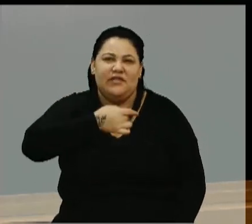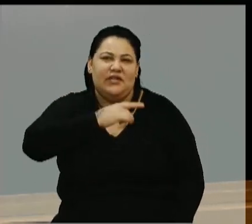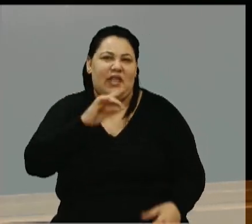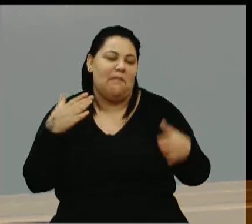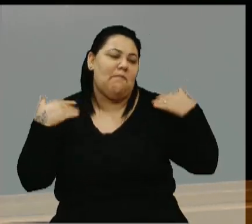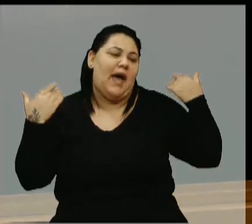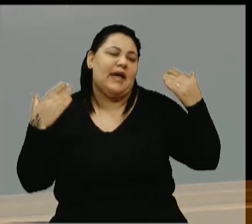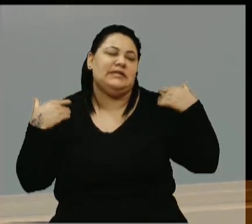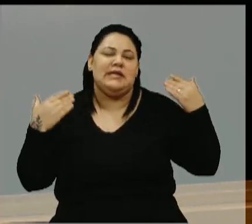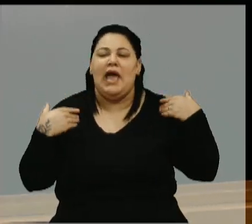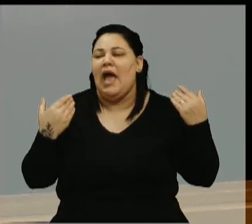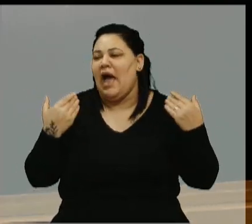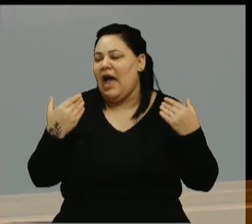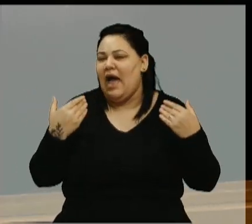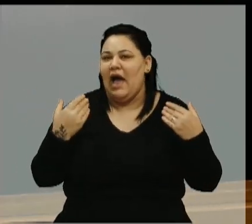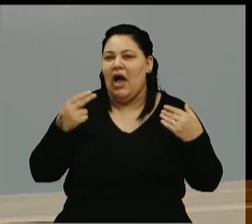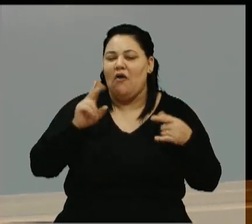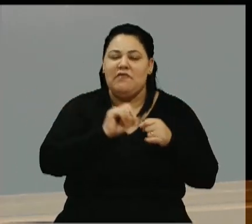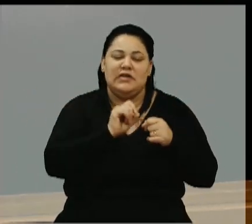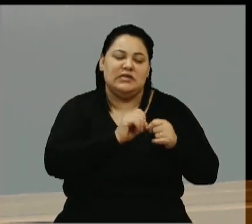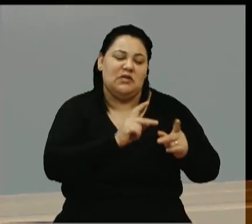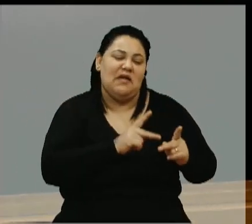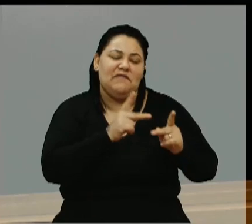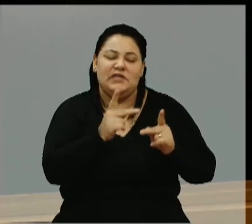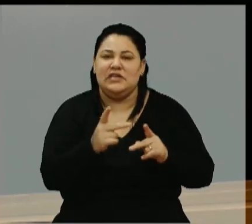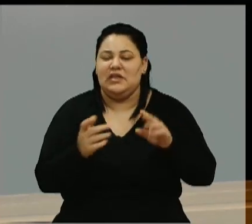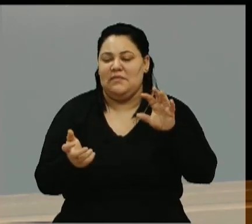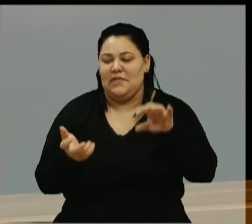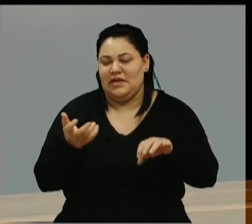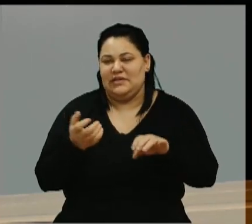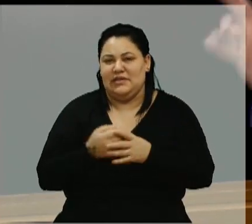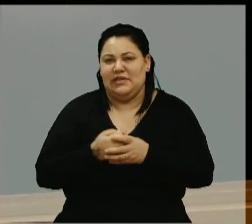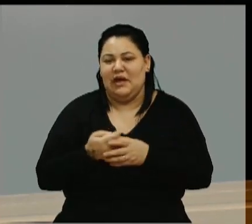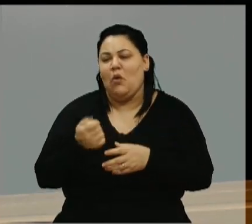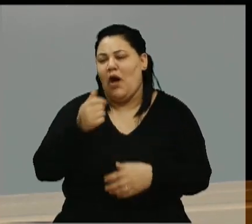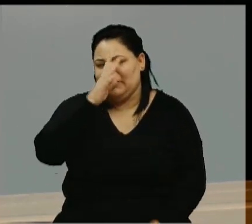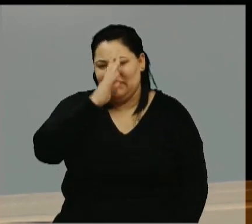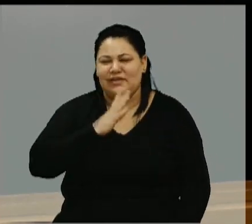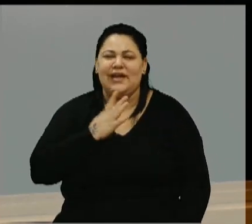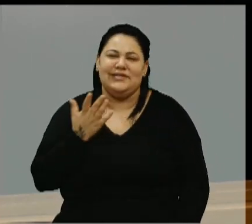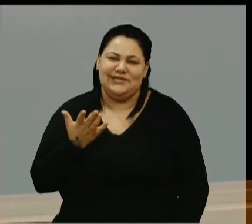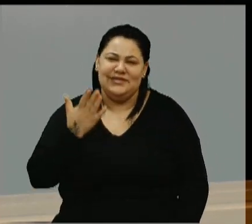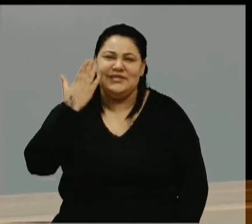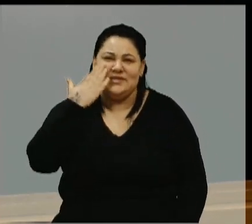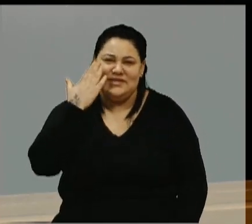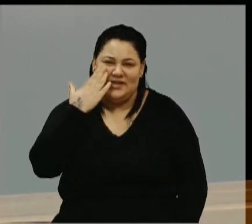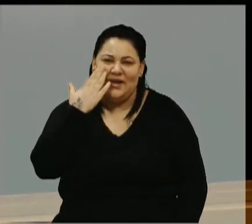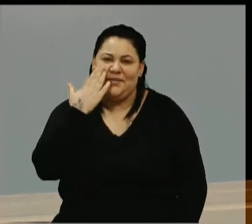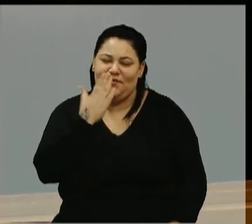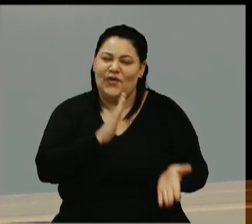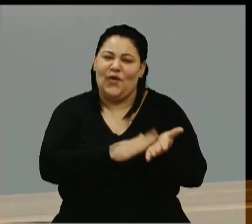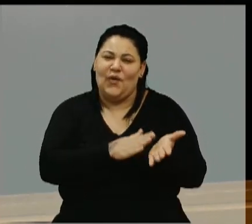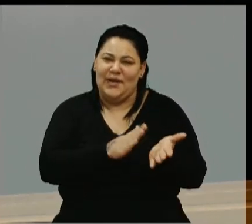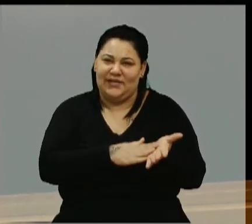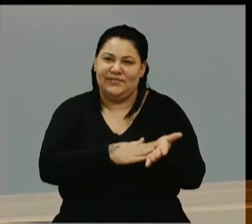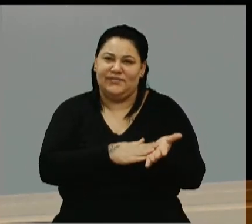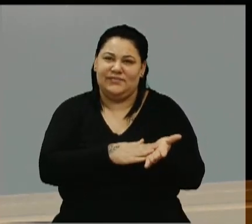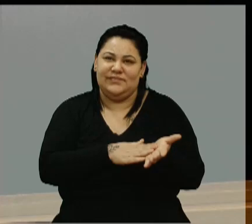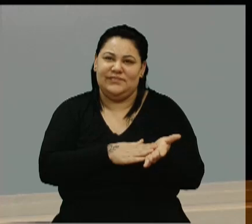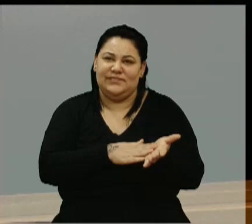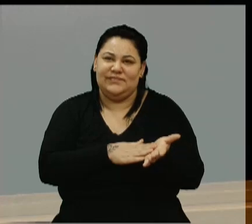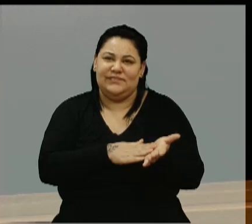ou fazer uma visita em Brasília quase de graça. Porque a gente sabe quanto que foi cobrado desses ônibus, ou